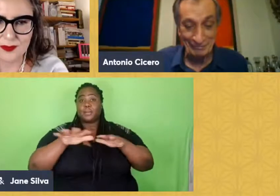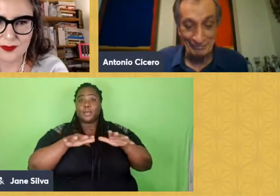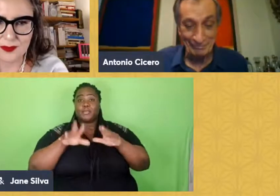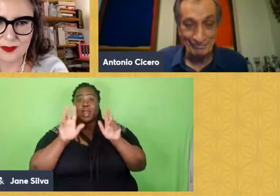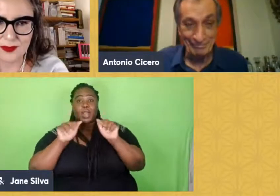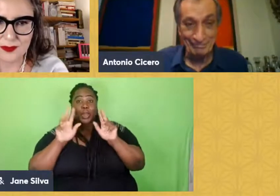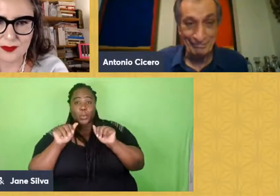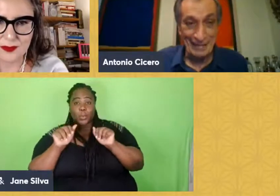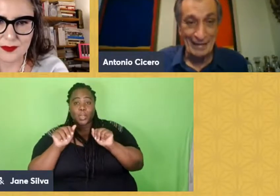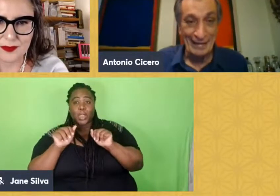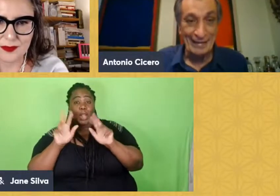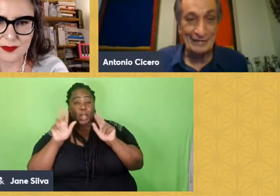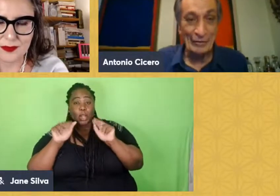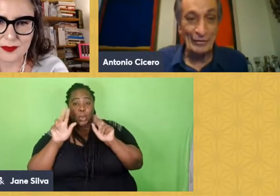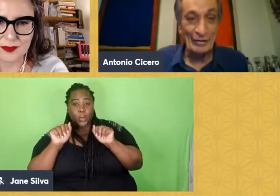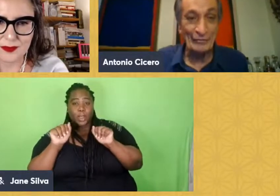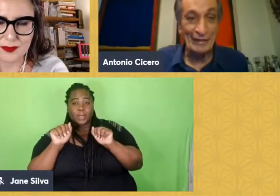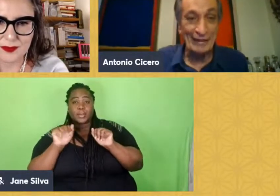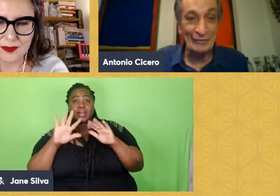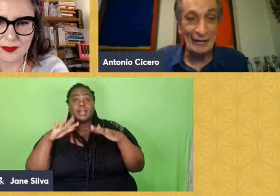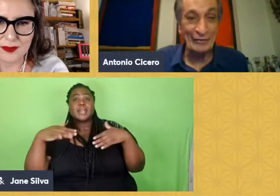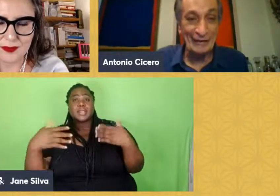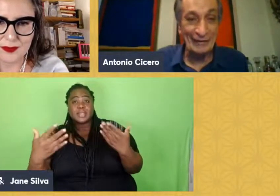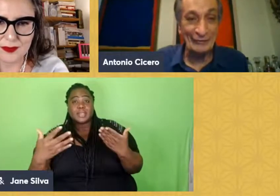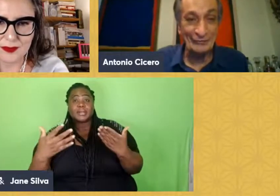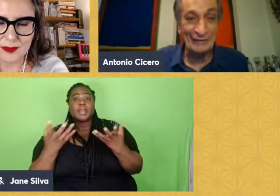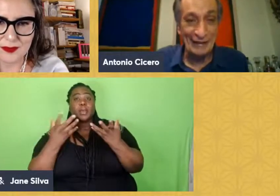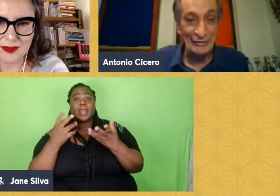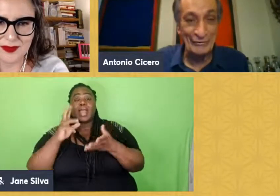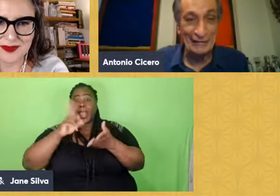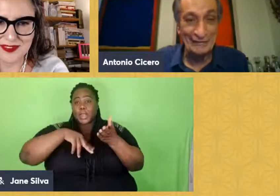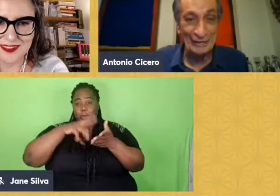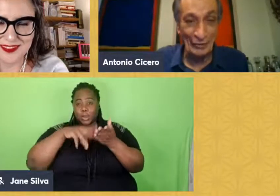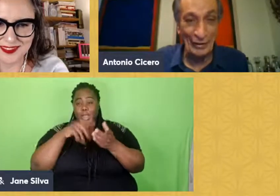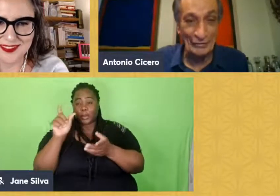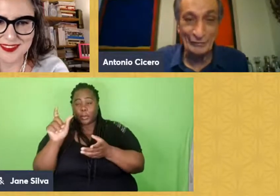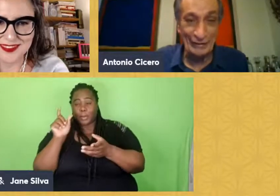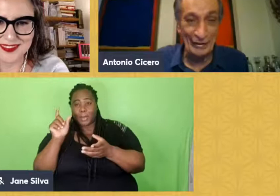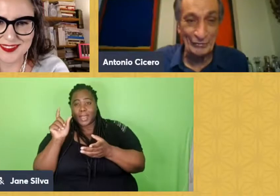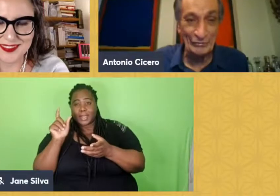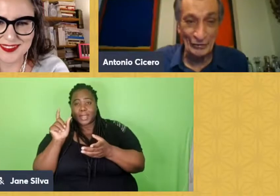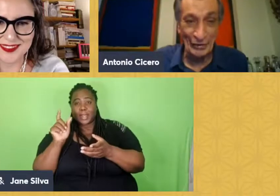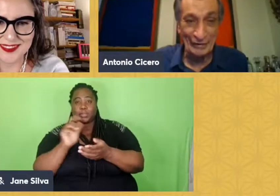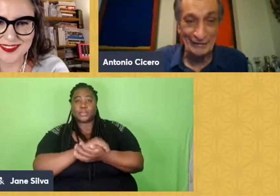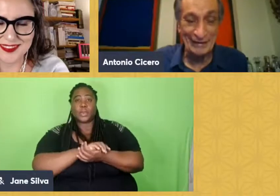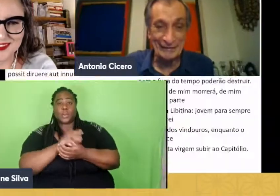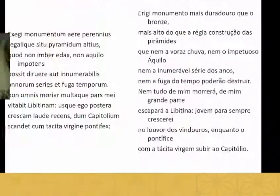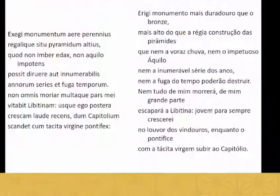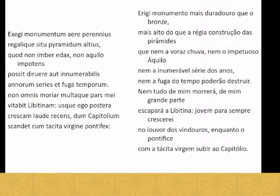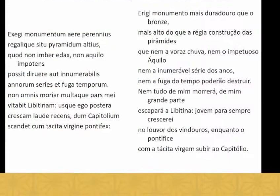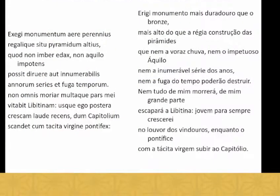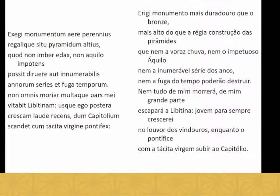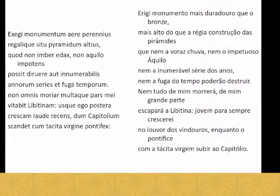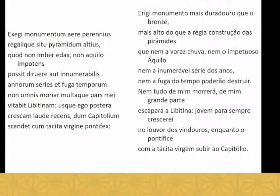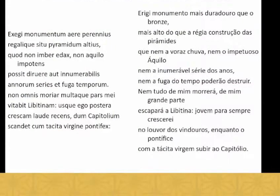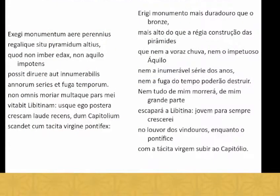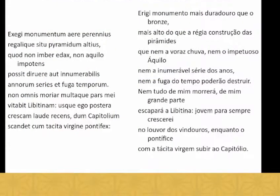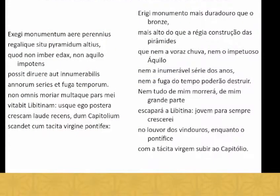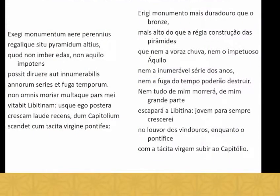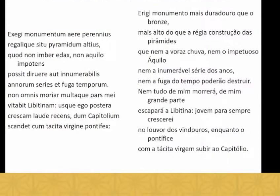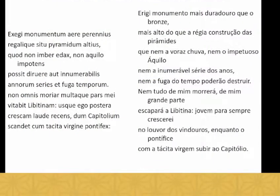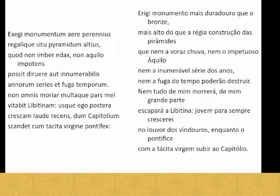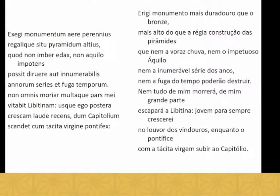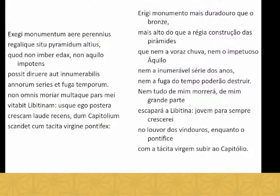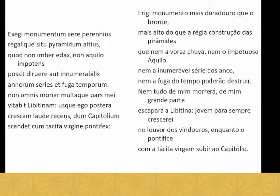jamais. Então, eu quero ler um trecho dessa ode, um trecho só, dessa ode em que ele fala